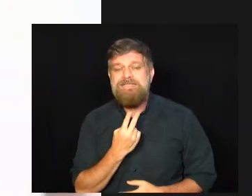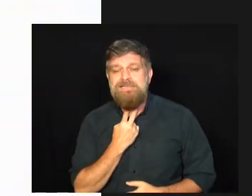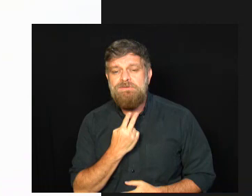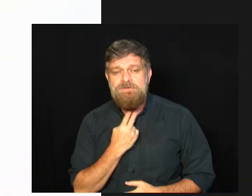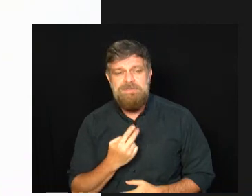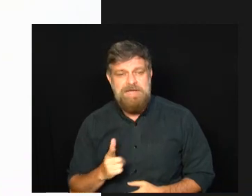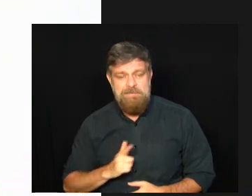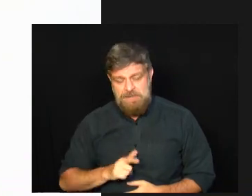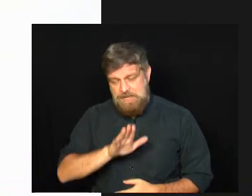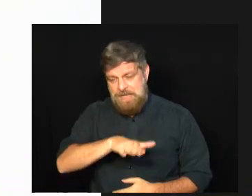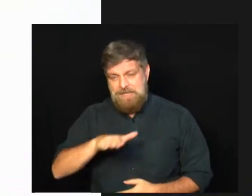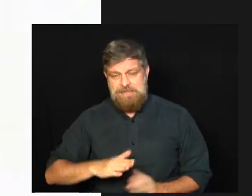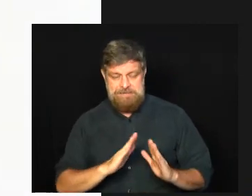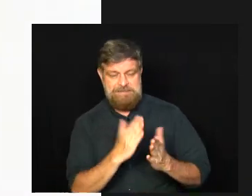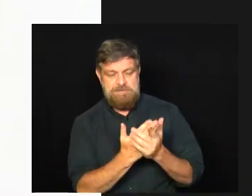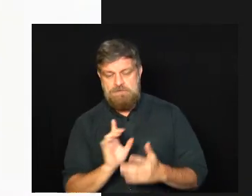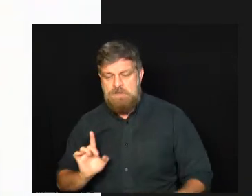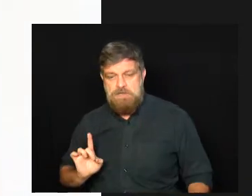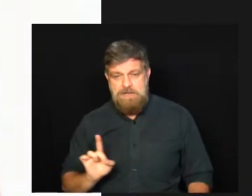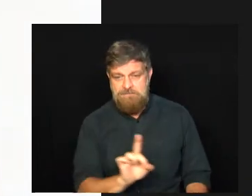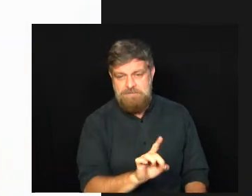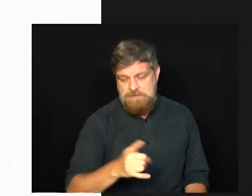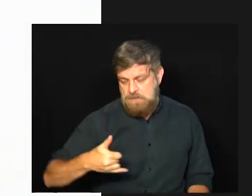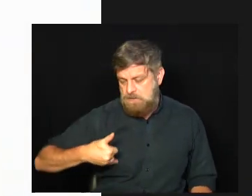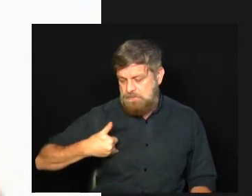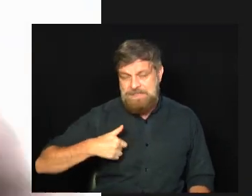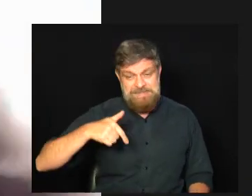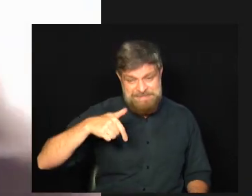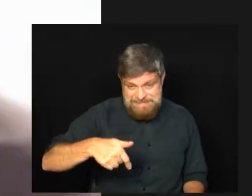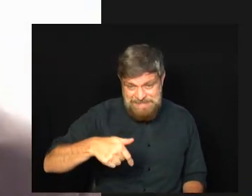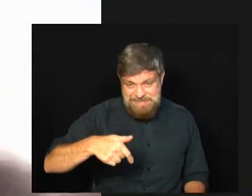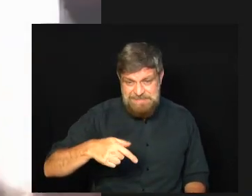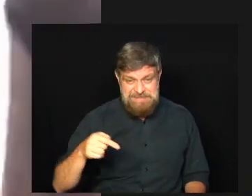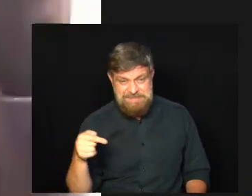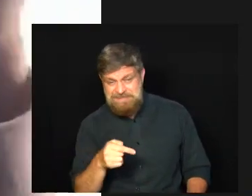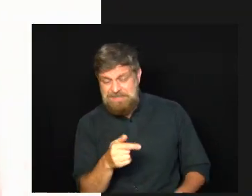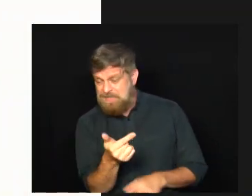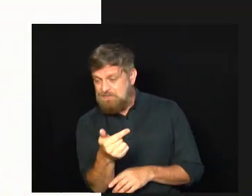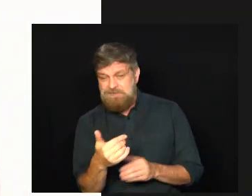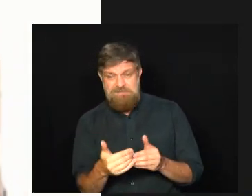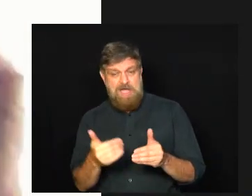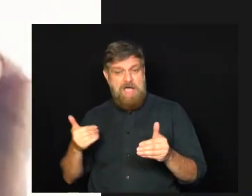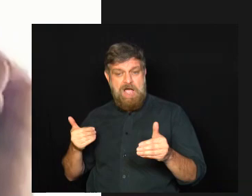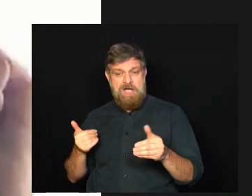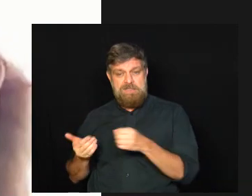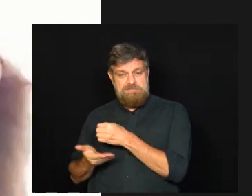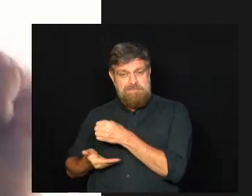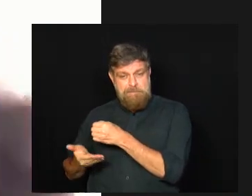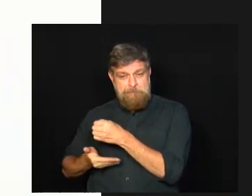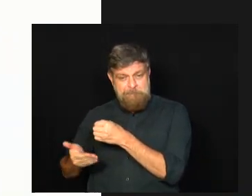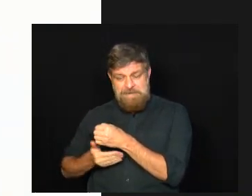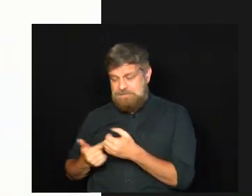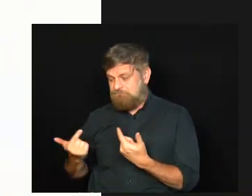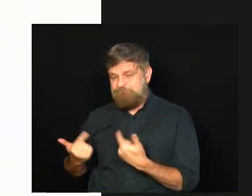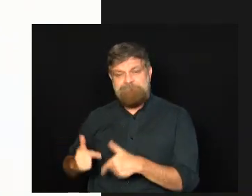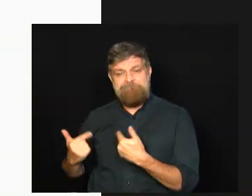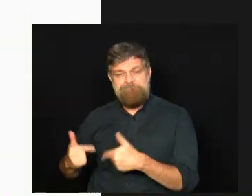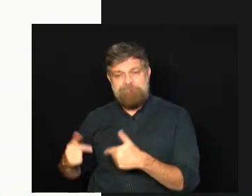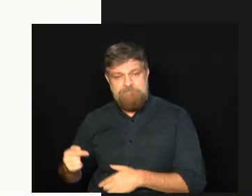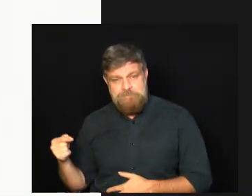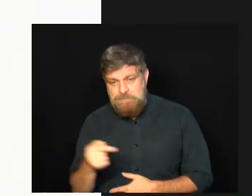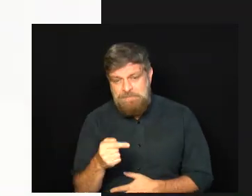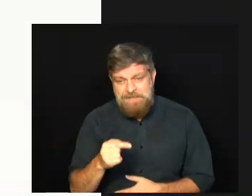a criança ir na escola com 7, 8 anos se ela não teve um desenvolvimento anterior, porque ela não